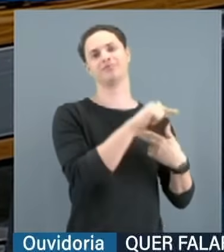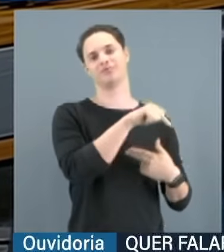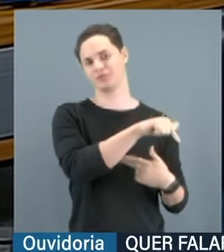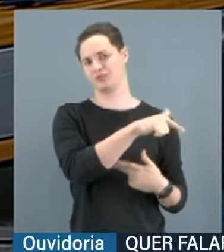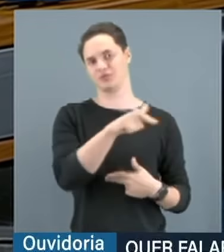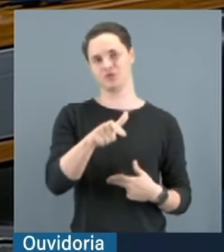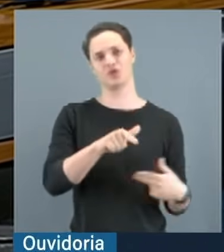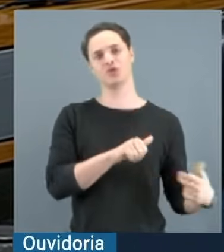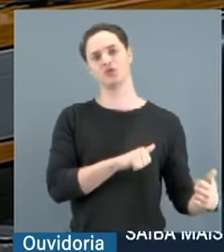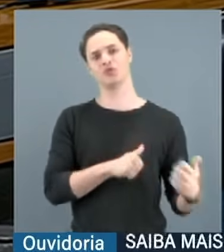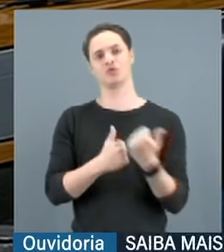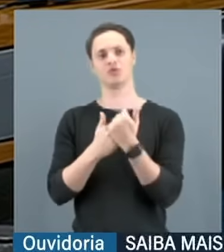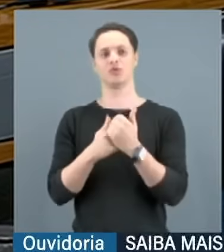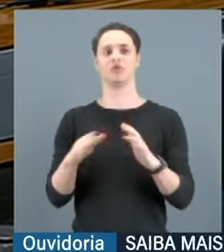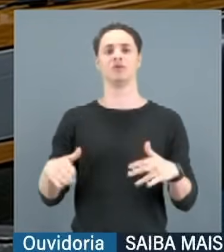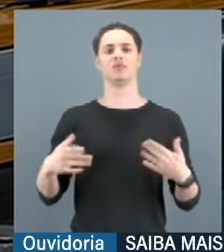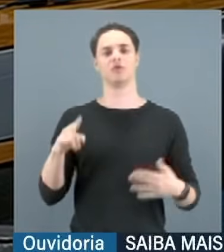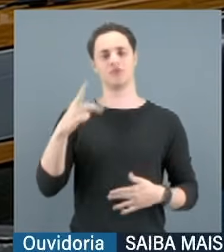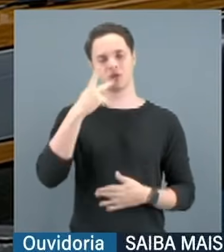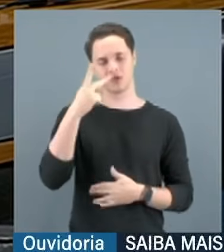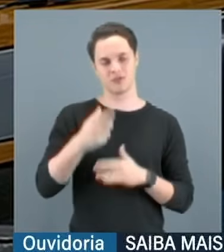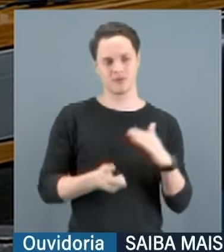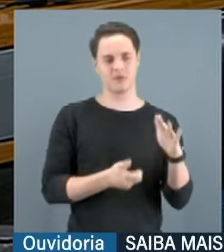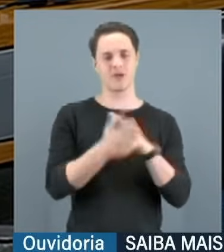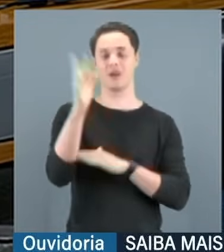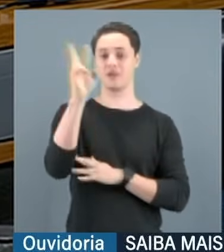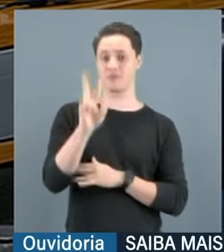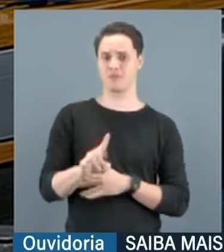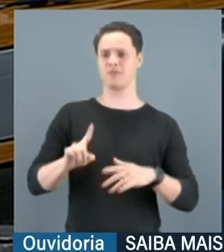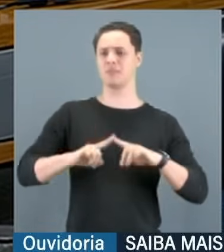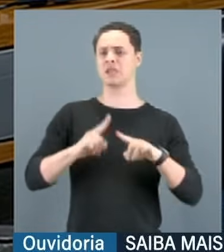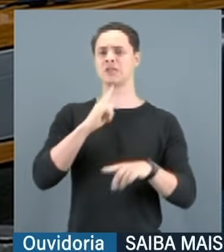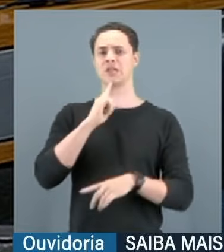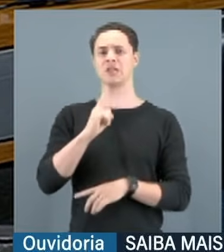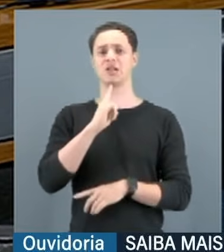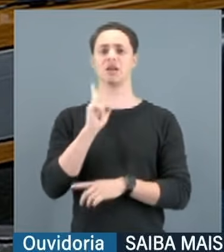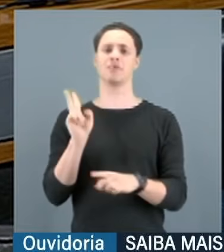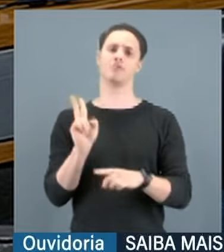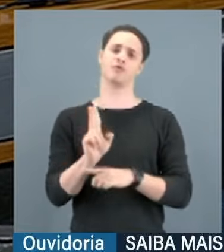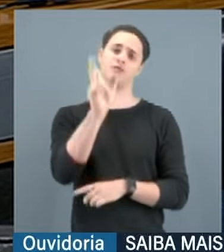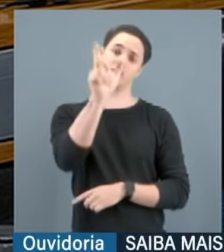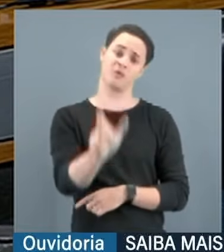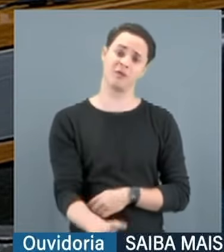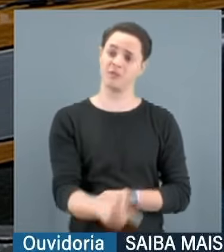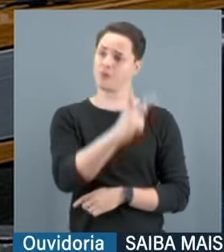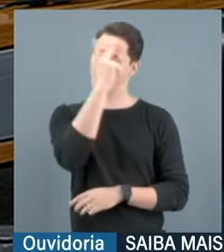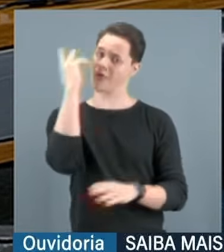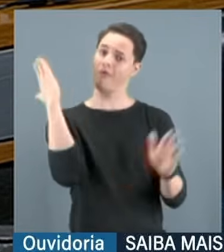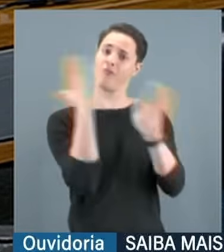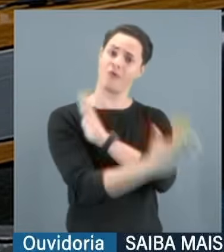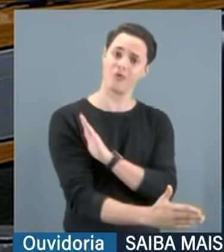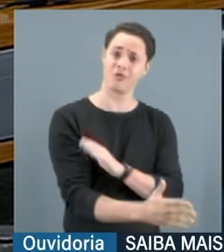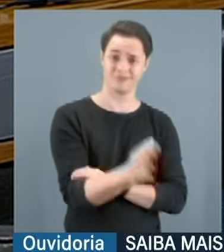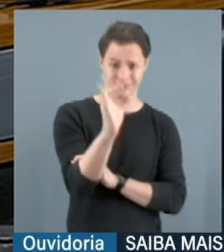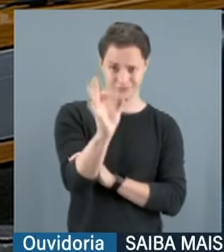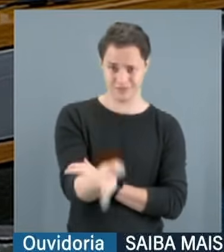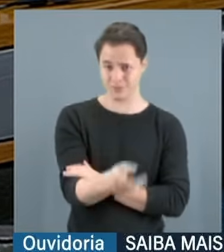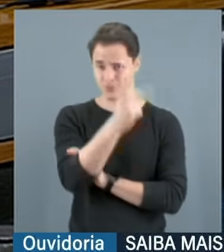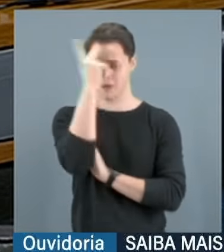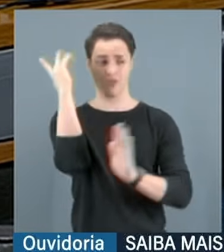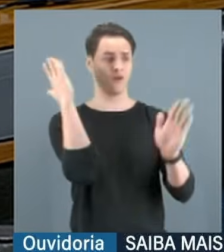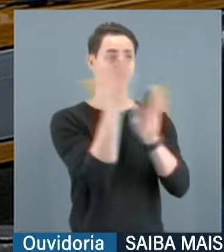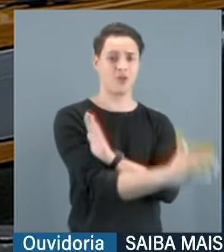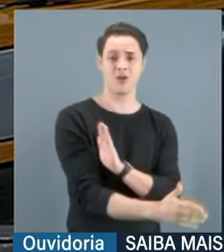não vieram. Era isso que o senhor falou diversas vezes. Mas ninguém te protegeu, viu como é que todos correram? E eles correm não é só